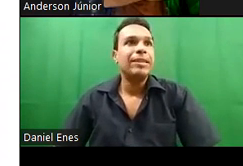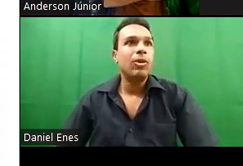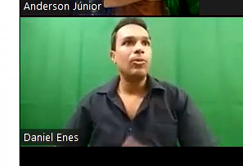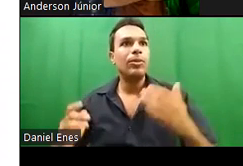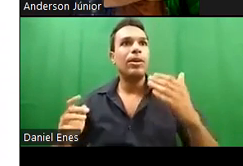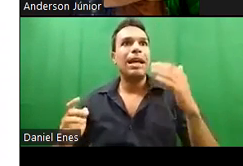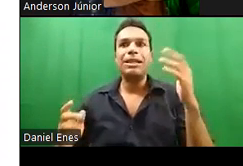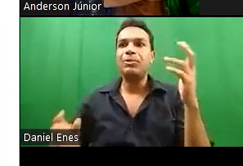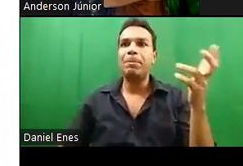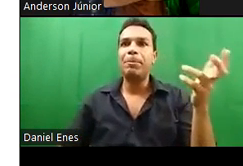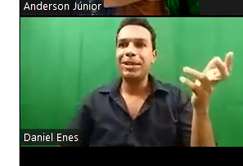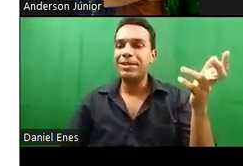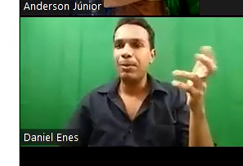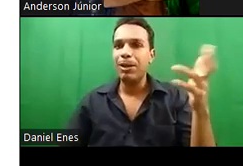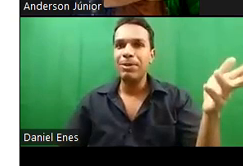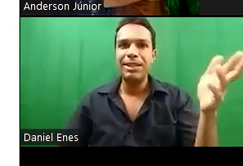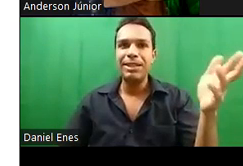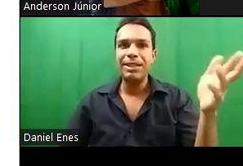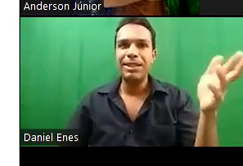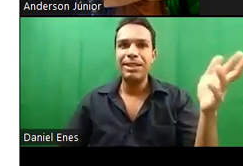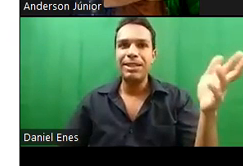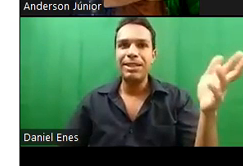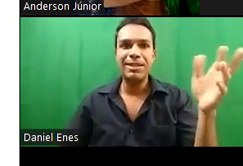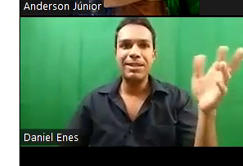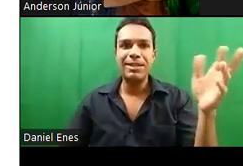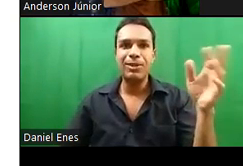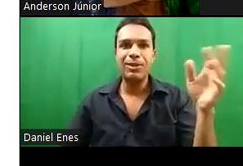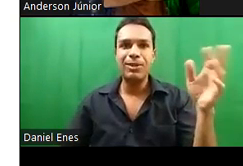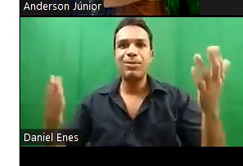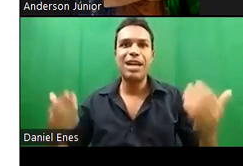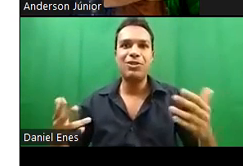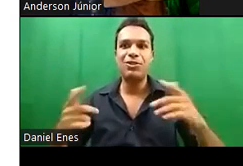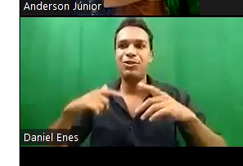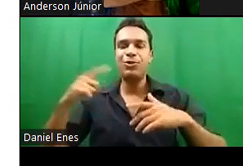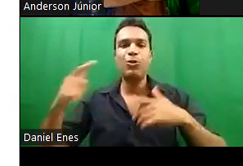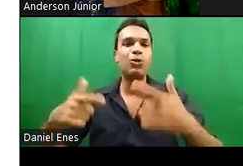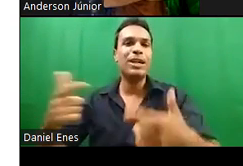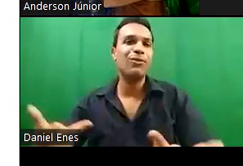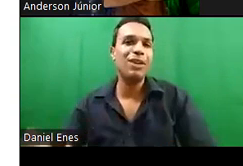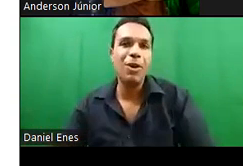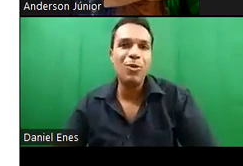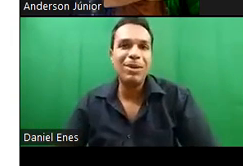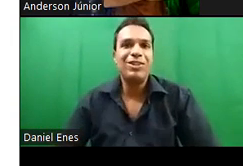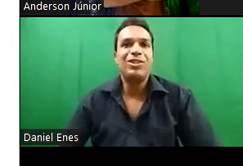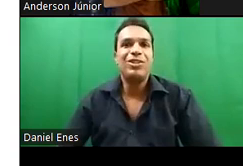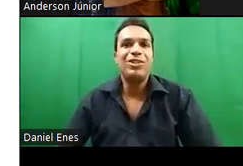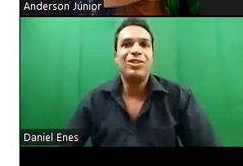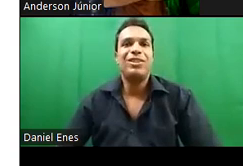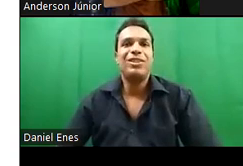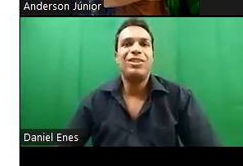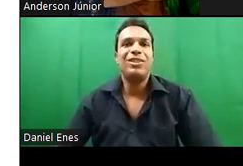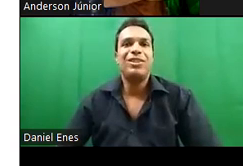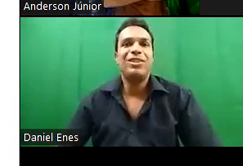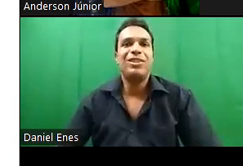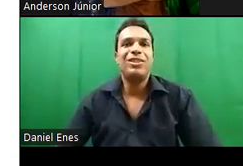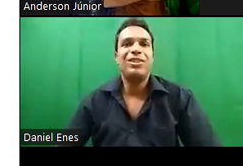Então, a língua, por exemplo, a língua inglesa não tem a quantidade de conjugação verbal como a gente